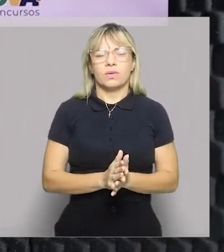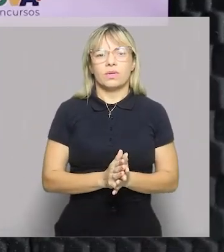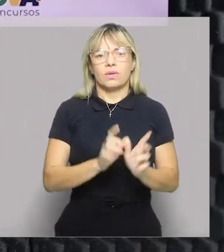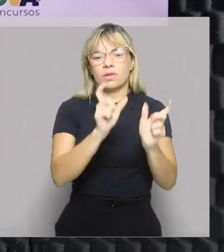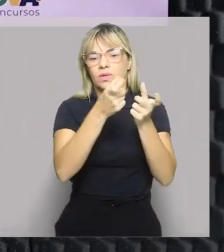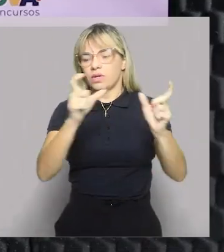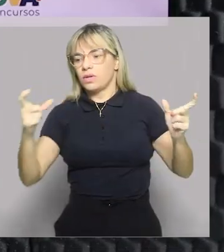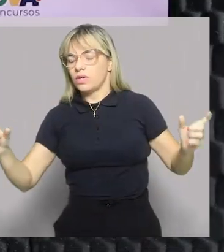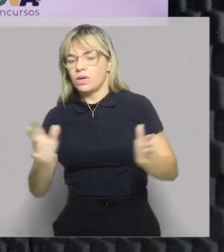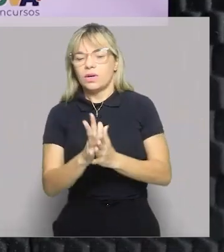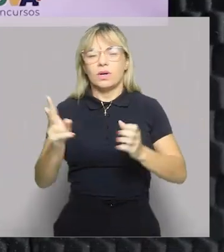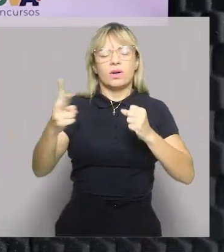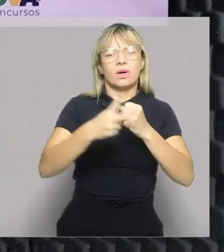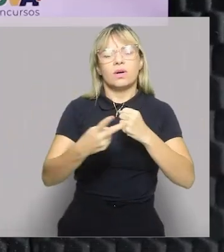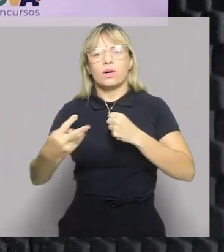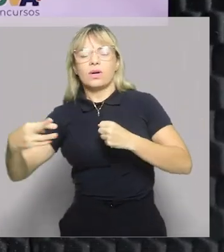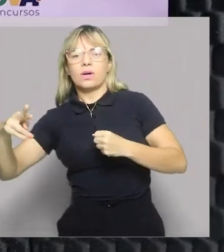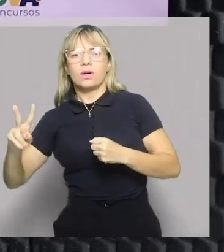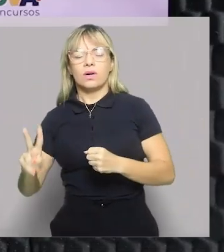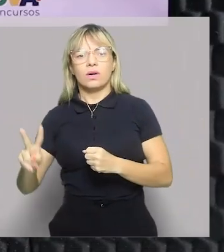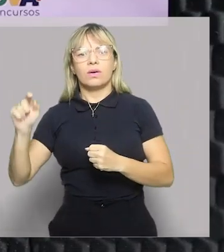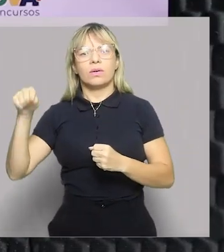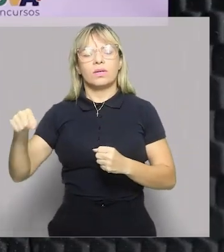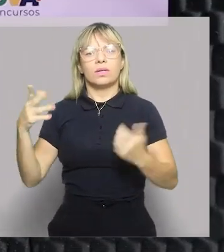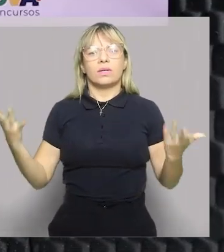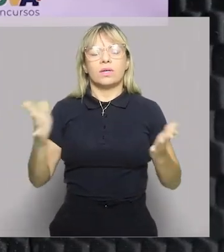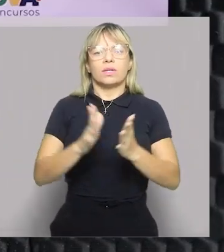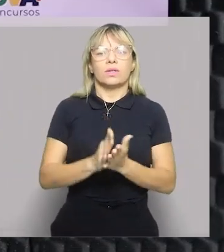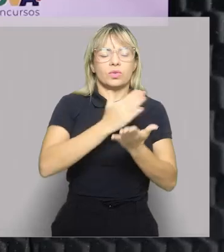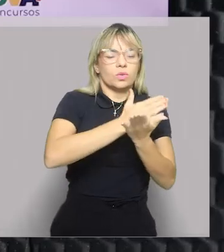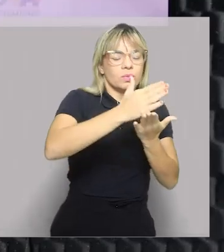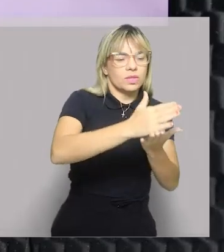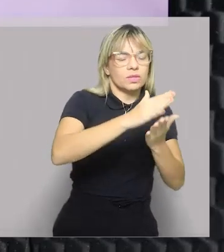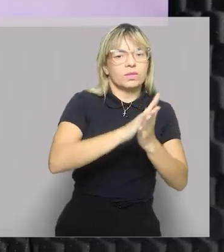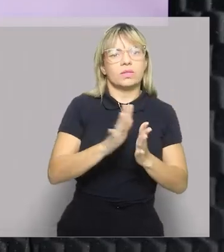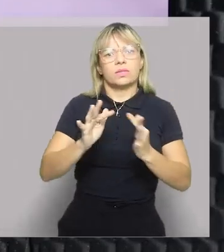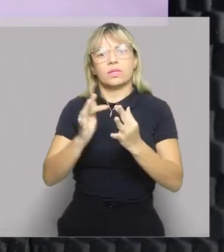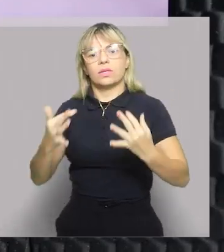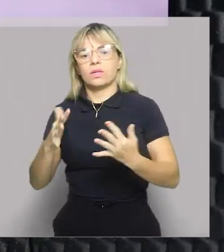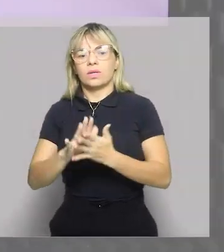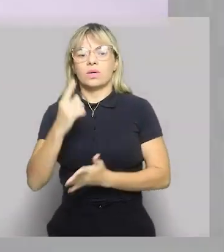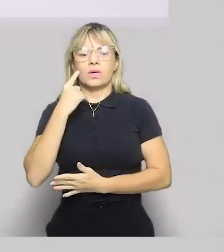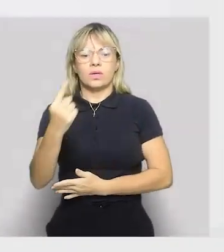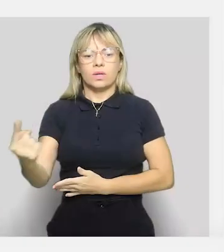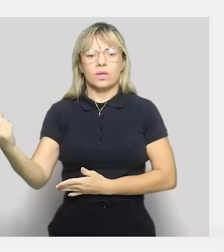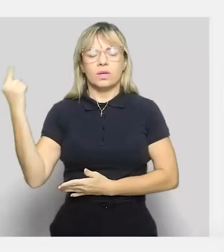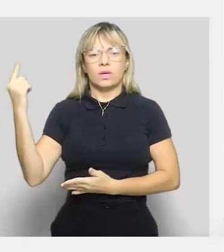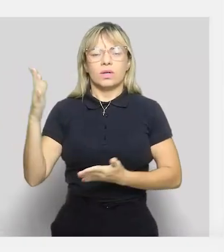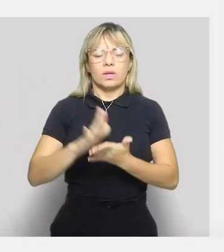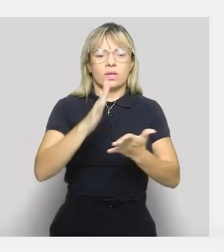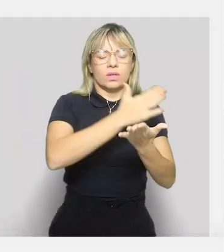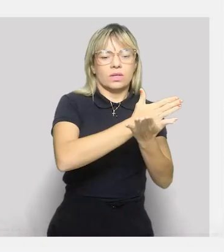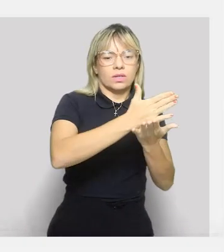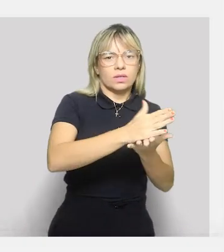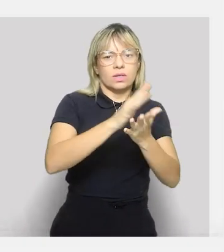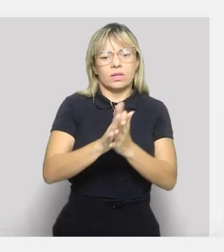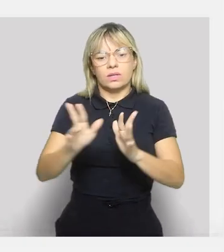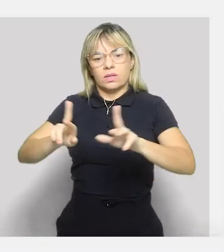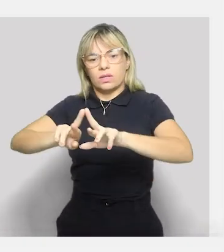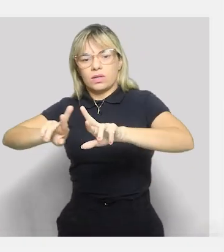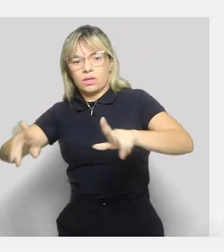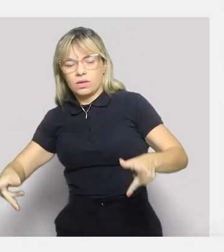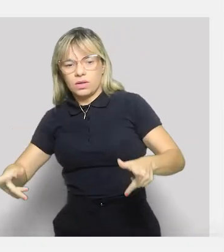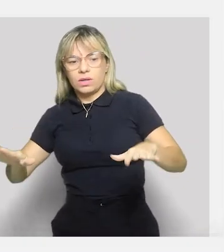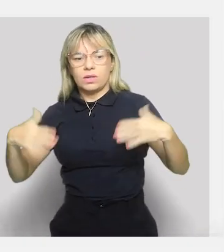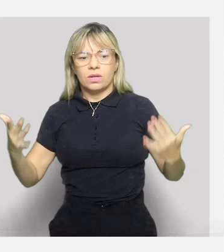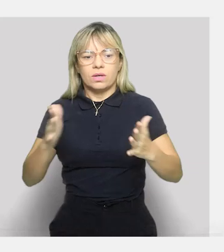oração, transitividade verbal, a parte inicial de sintaxe, certo? Vamos começar falando sobre a diferença